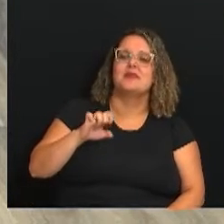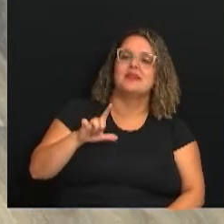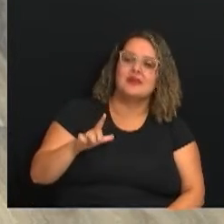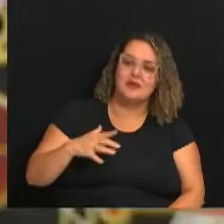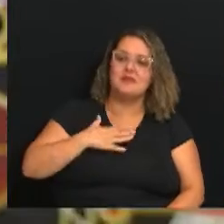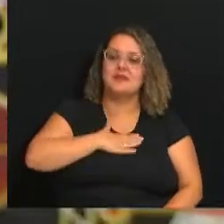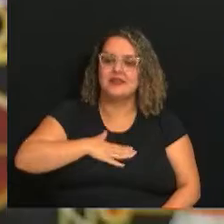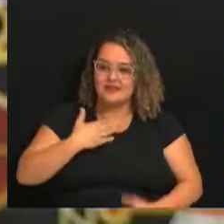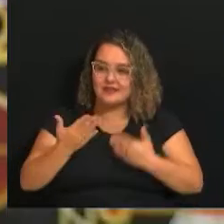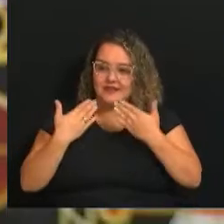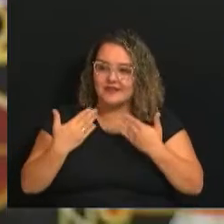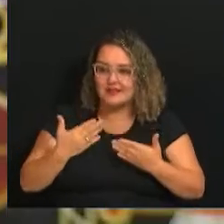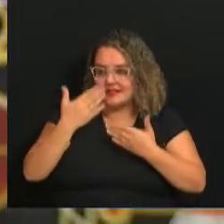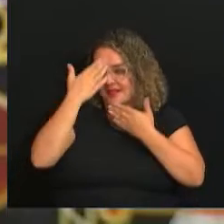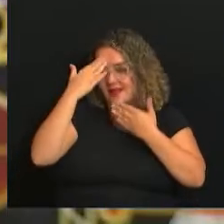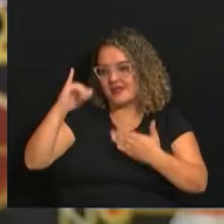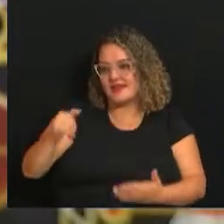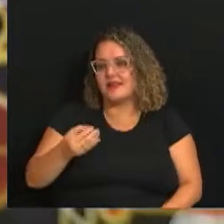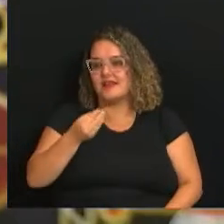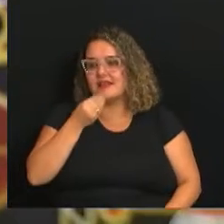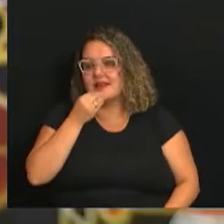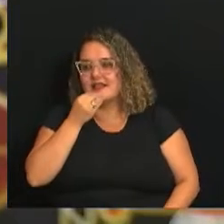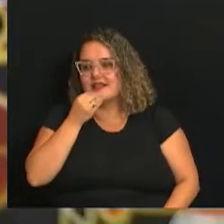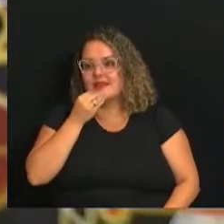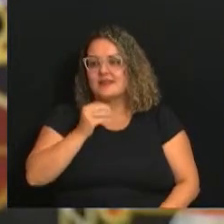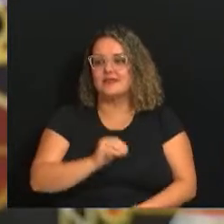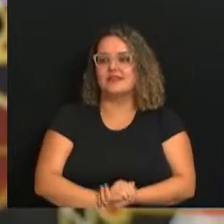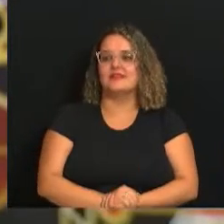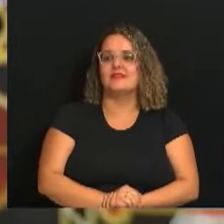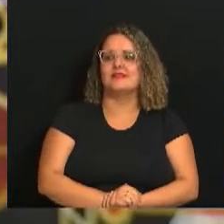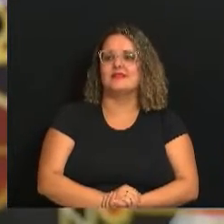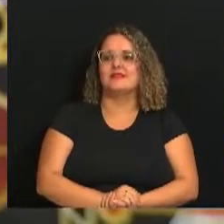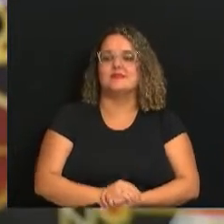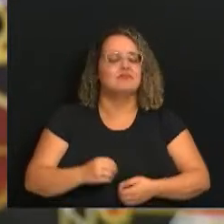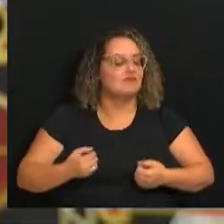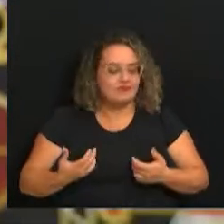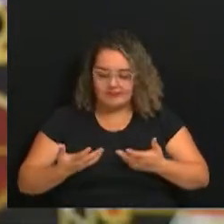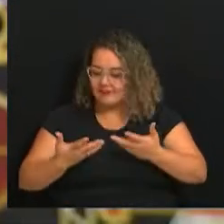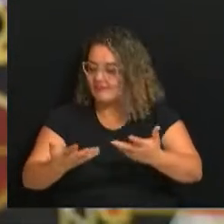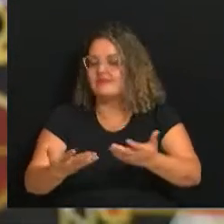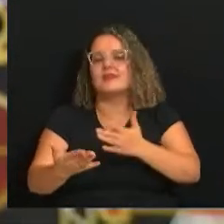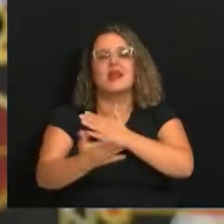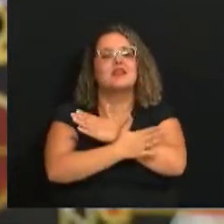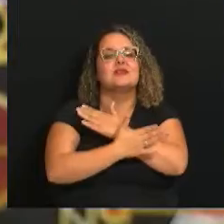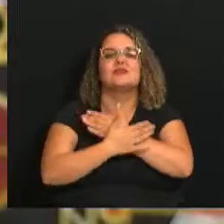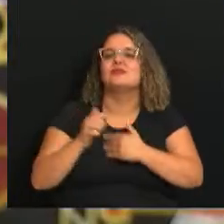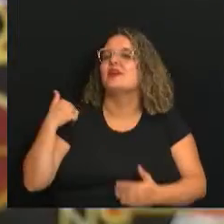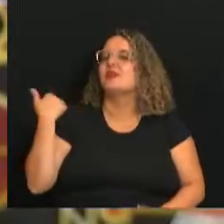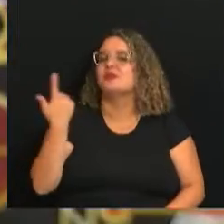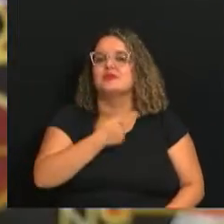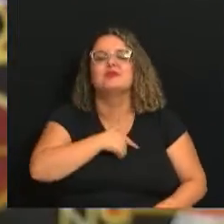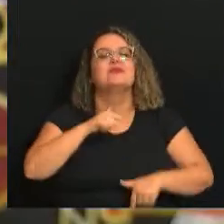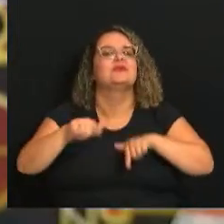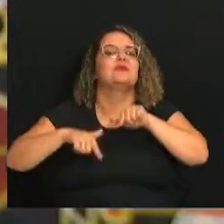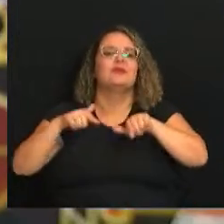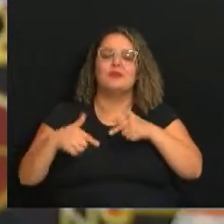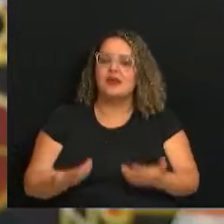Cultura Tainã. Muito obrigado por ter aceito o convite para participar aqui do Câmara Notícia.